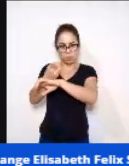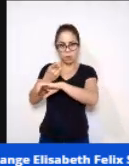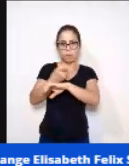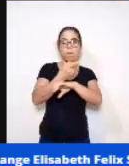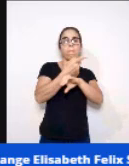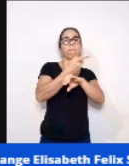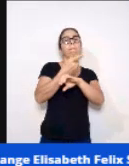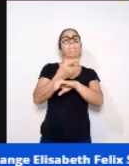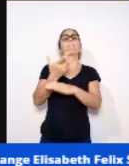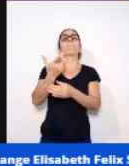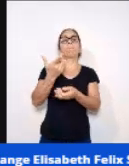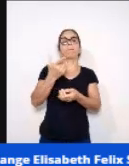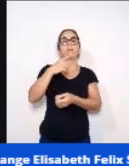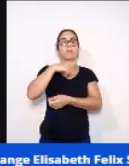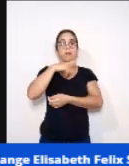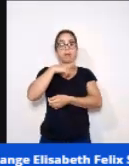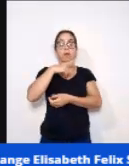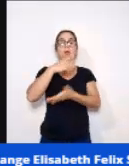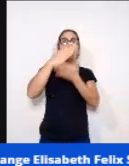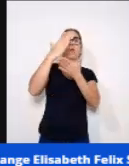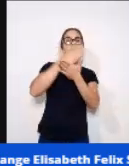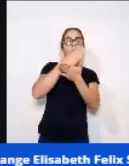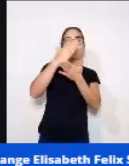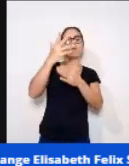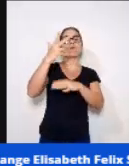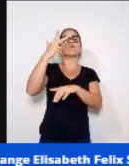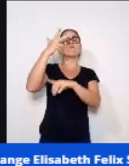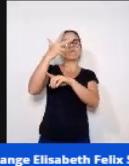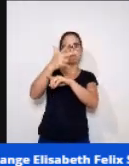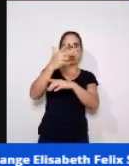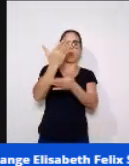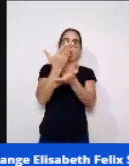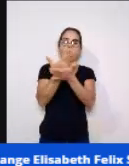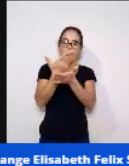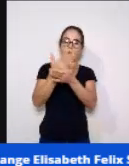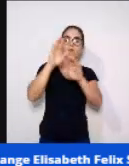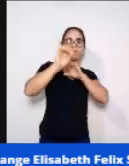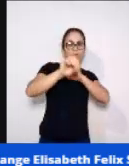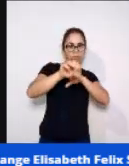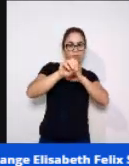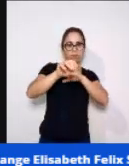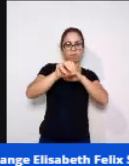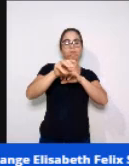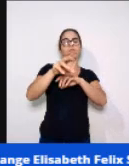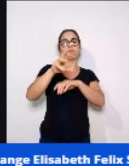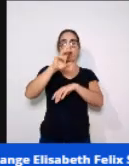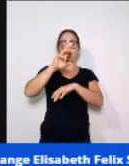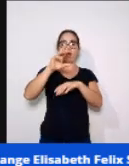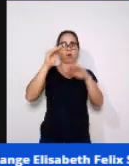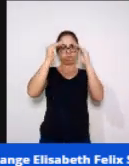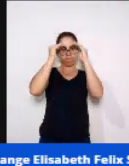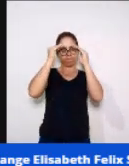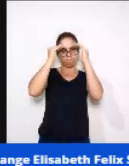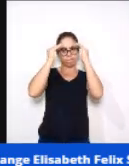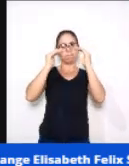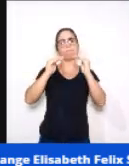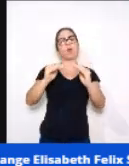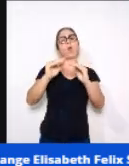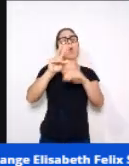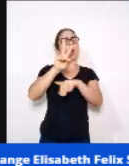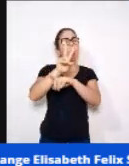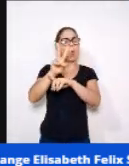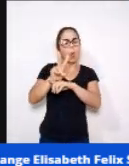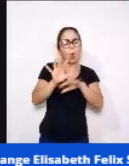ali você tem algumas videoaulas, alguns vídeos, que eles respeitam um pouco mais, ou que eles cuidam um pouco mais